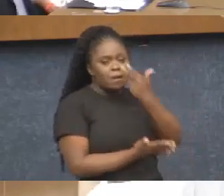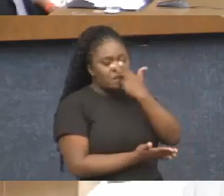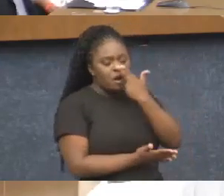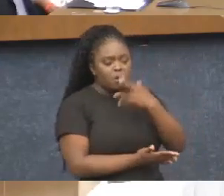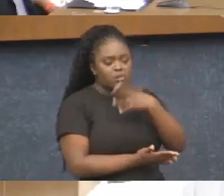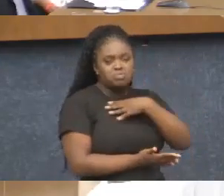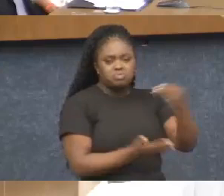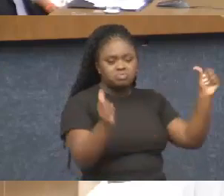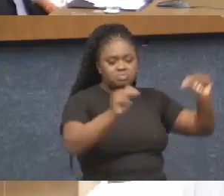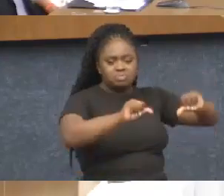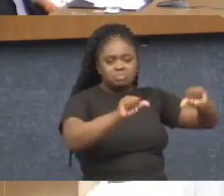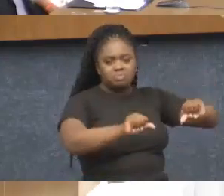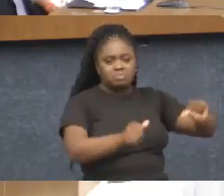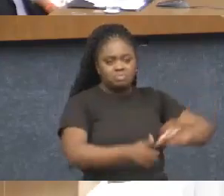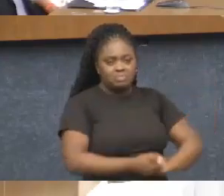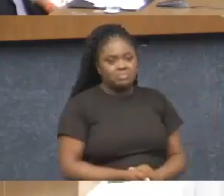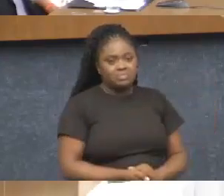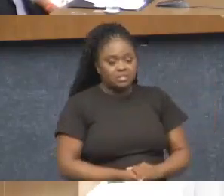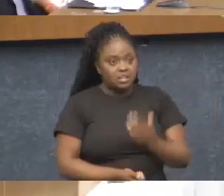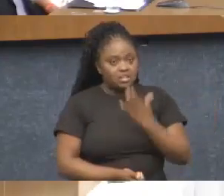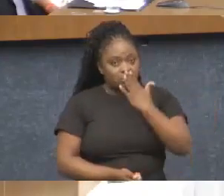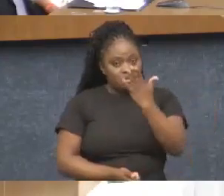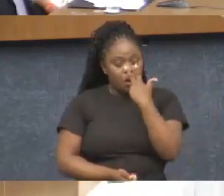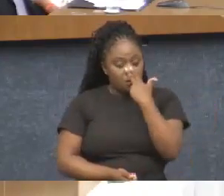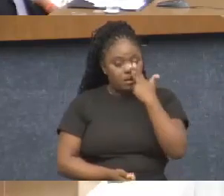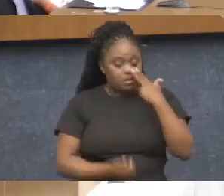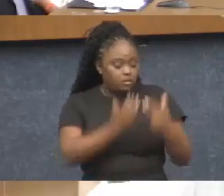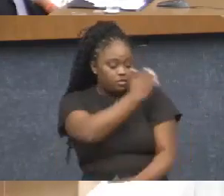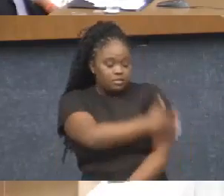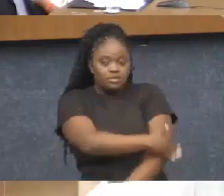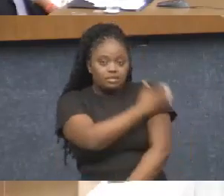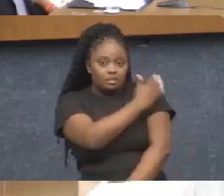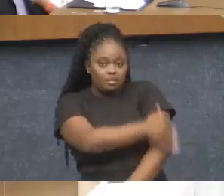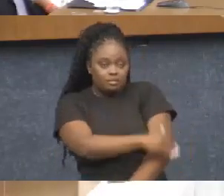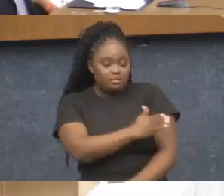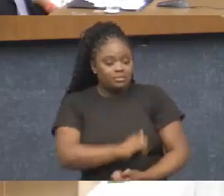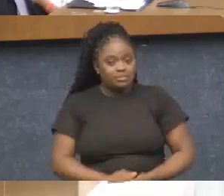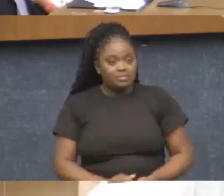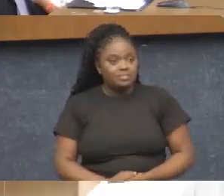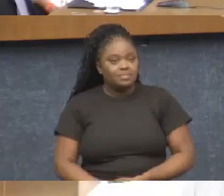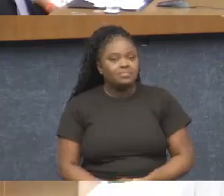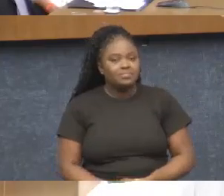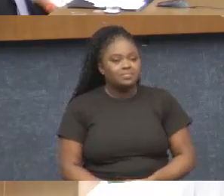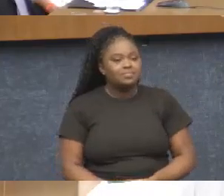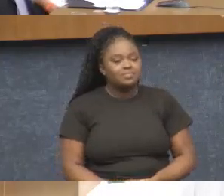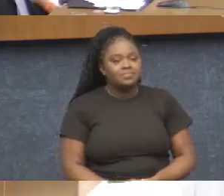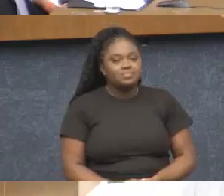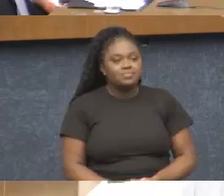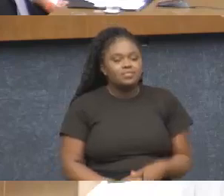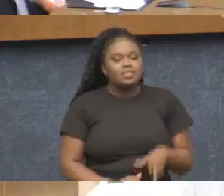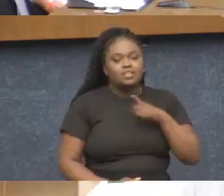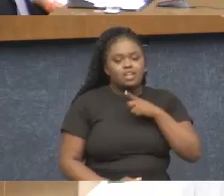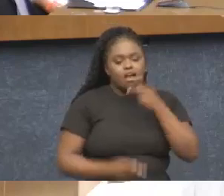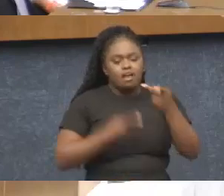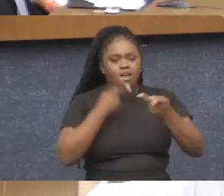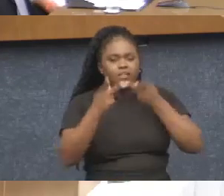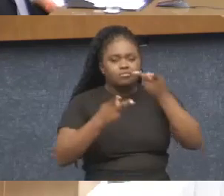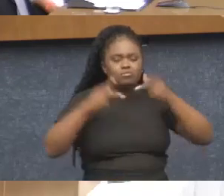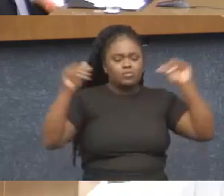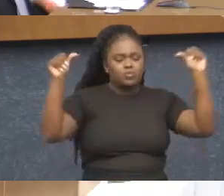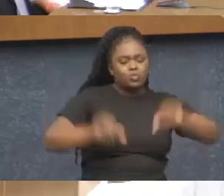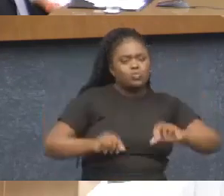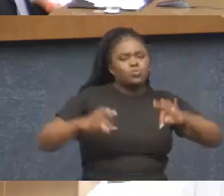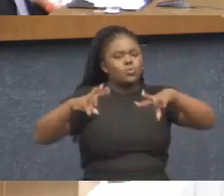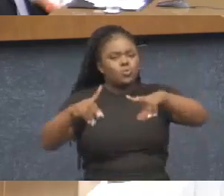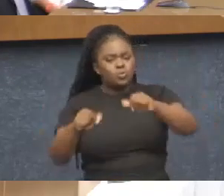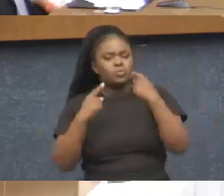Credo. De frente parecia que estava de lado parecia que tinha ido embora. É, tinha uma dicção horrível que todo mundo